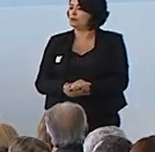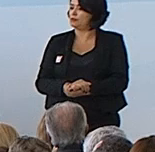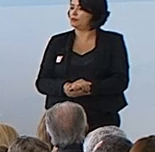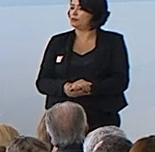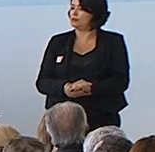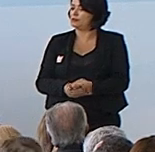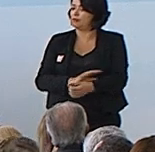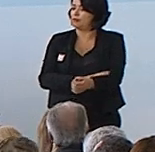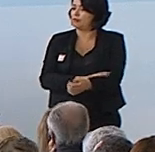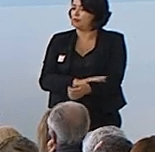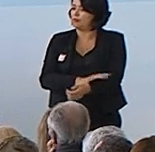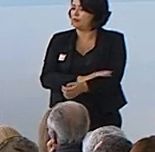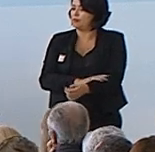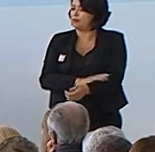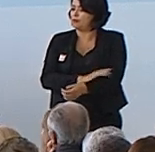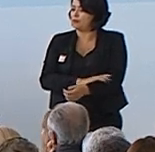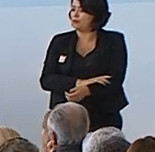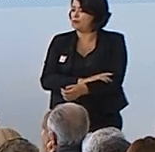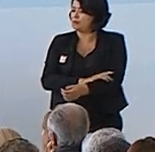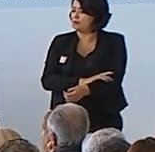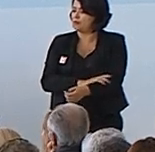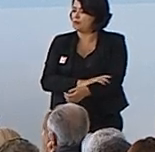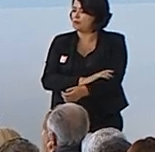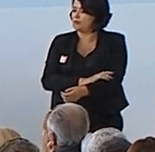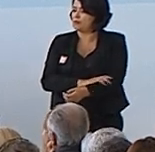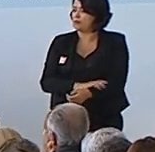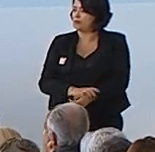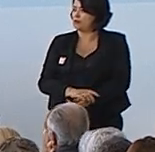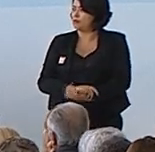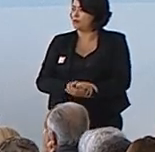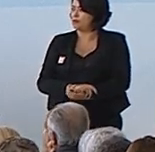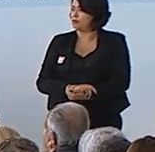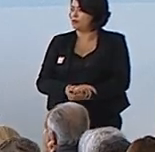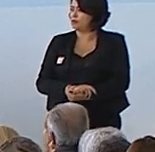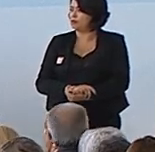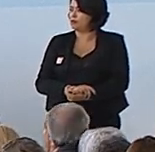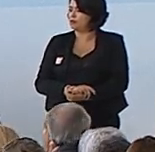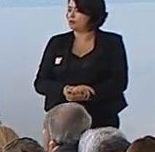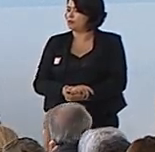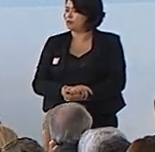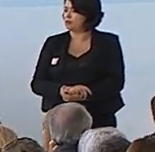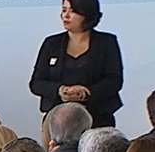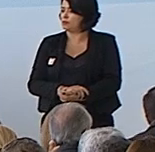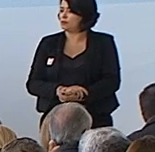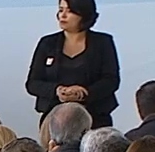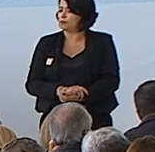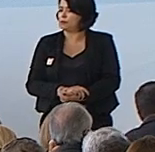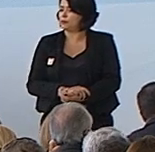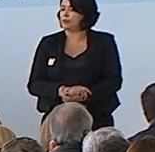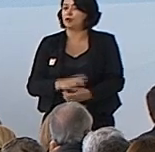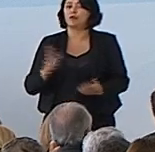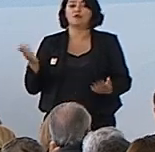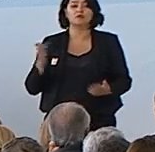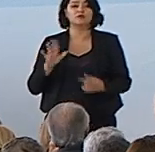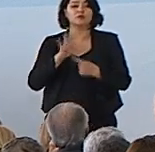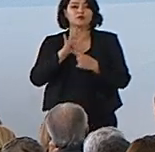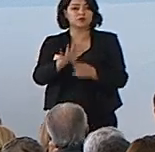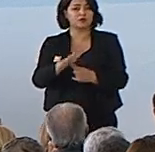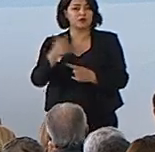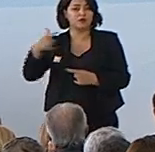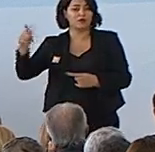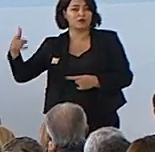preparado né vamos fazer mais uma só pro outro empresário também sair feliz daqui nós temos que fazer a felicidade das